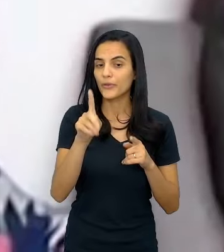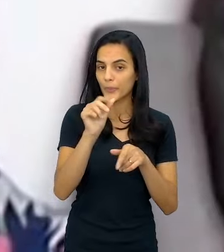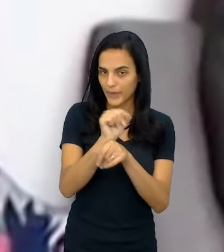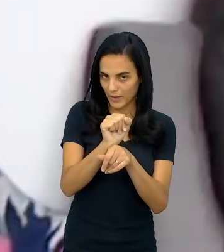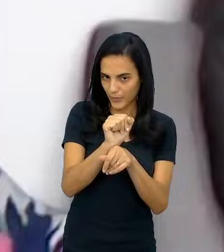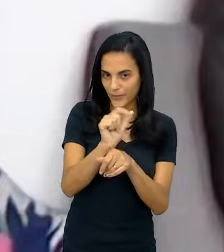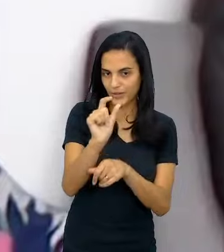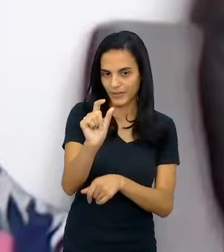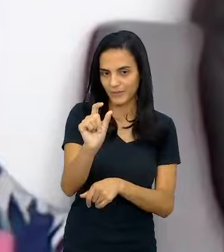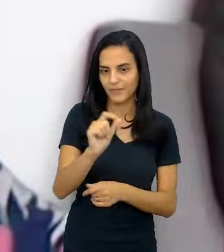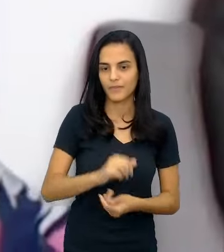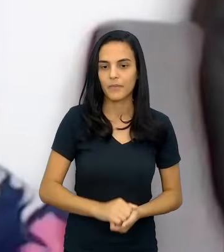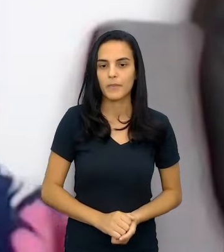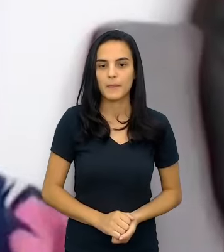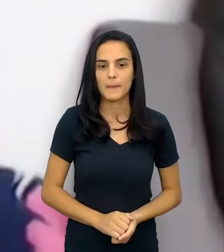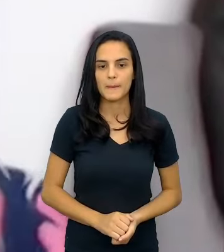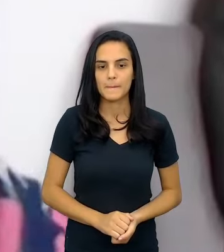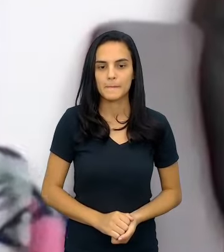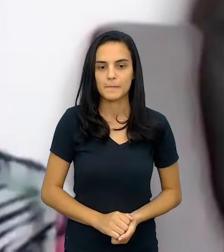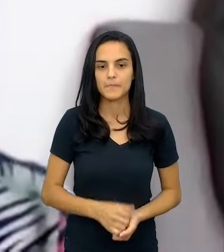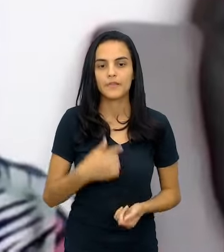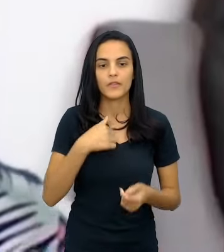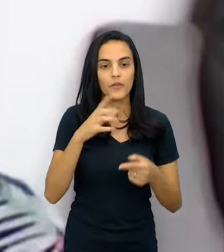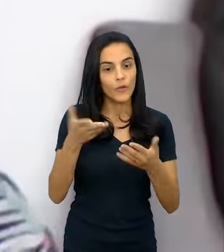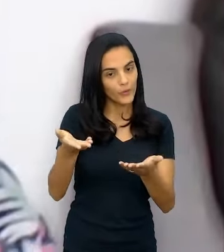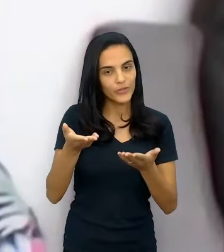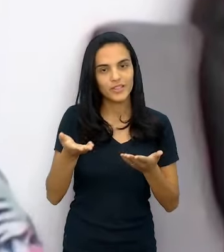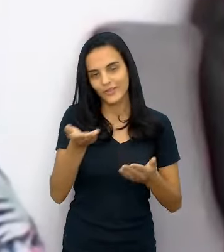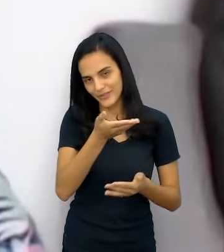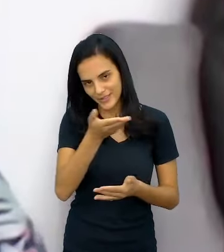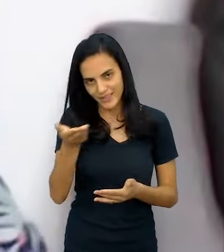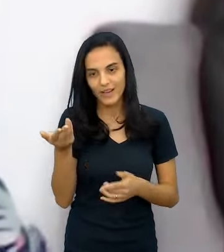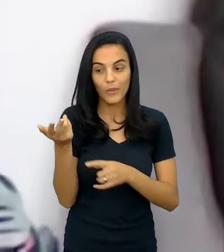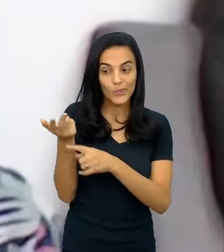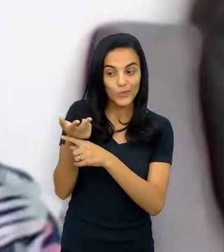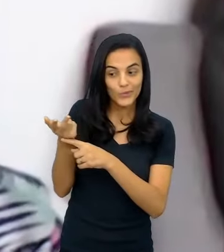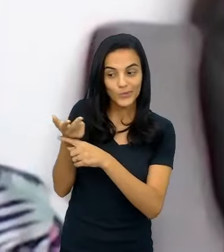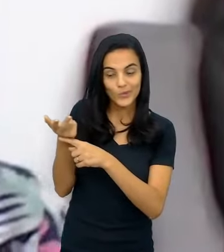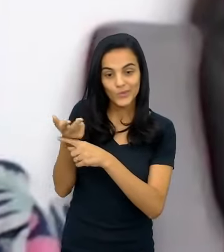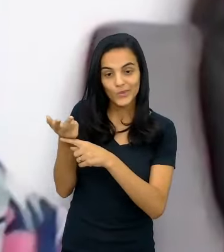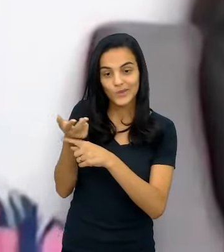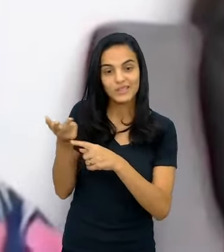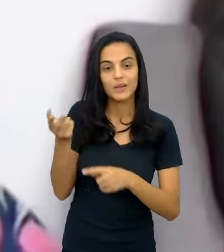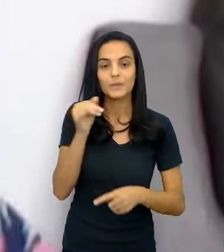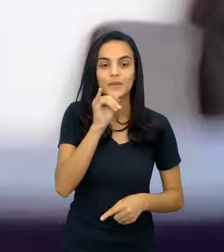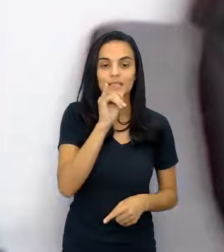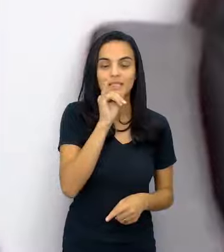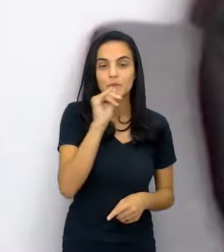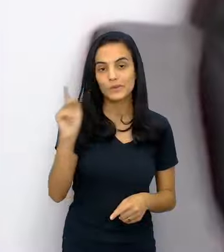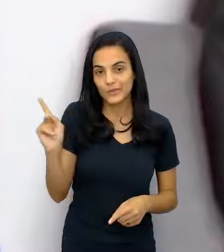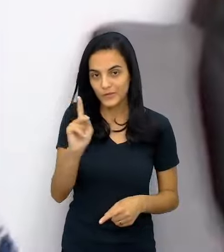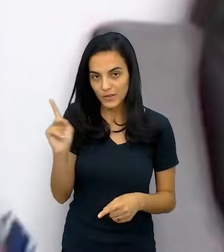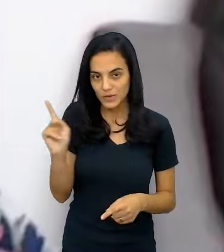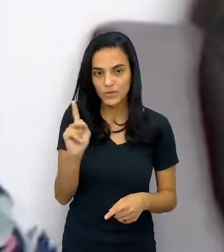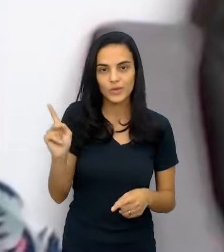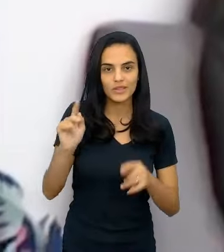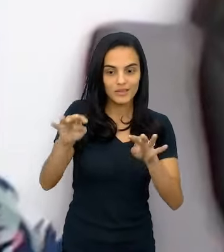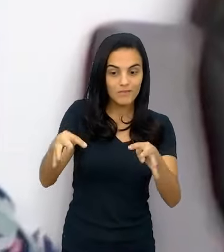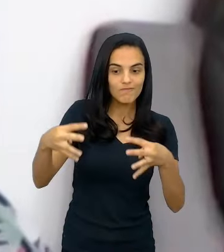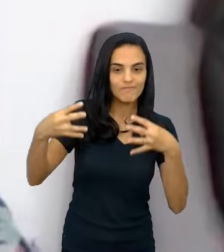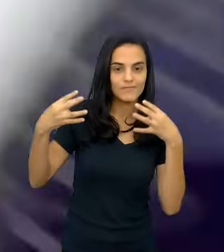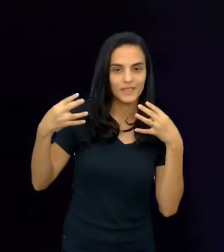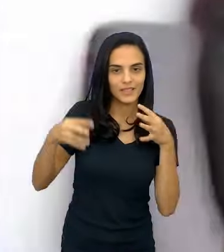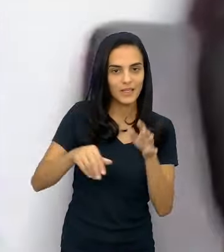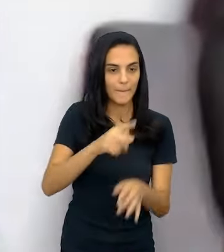stop, e aí eu vou convidar vocês a buscar, né? Vamos supor, os professores que estão nos assistindo